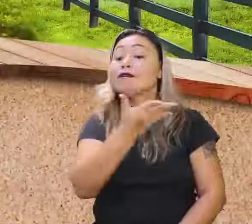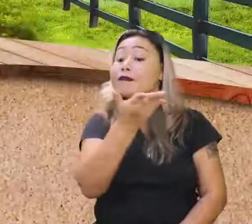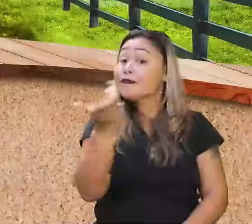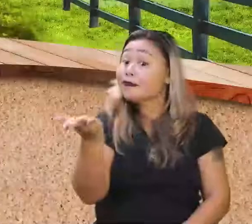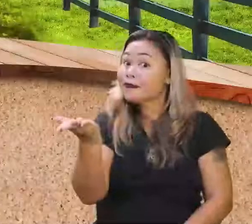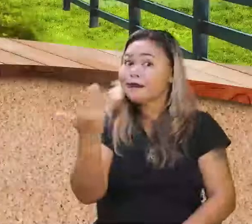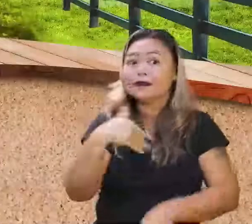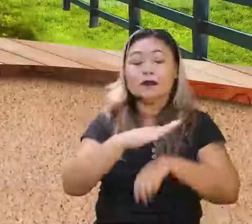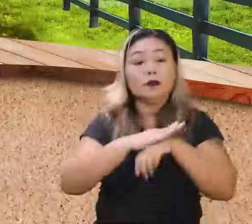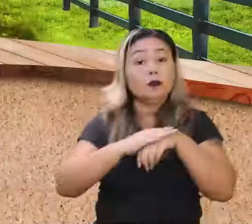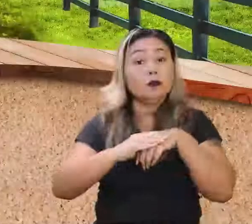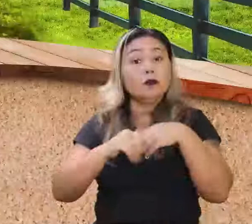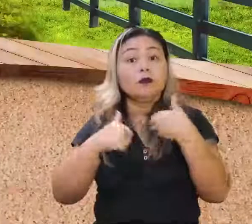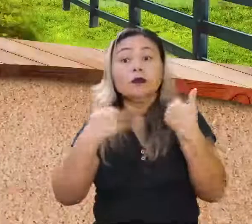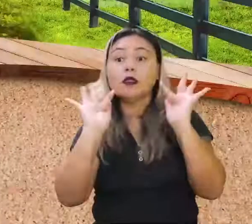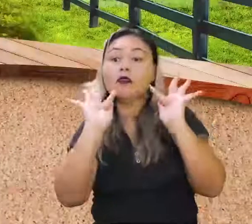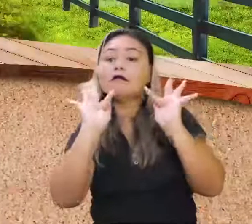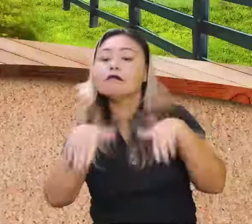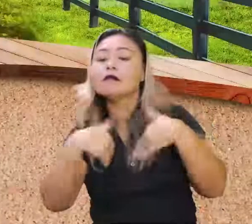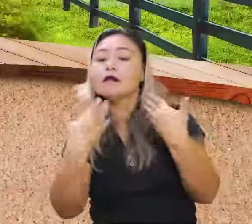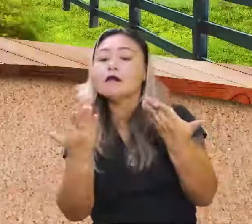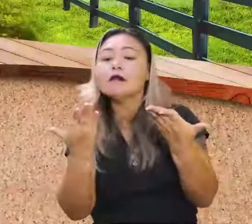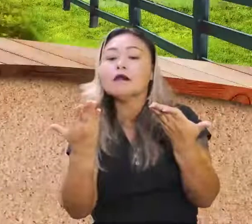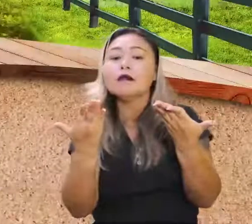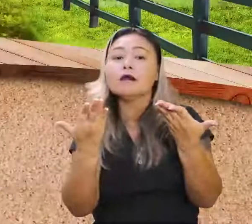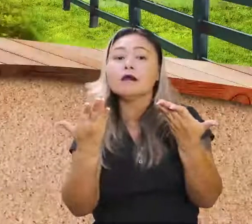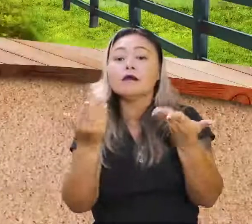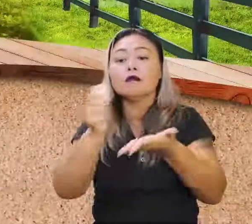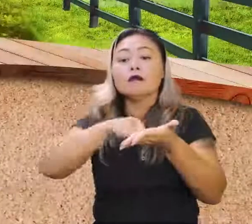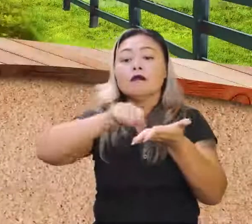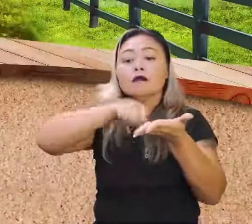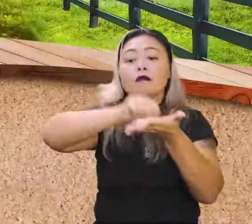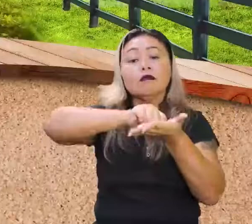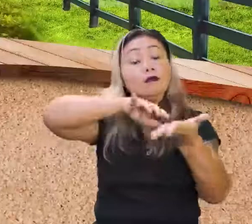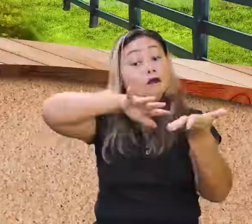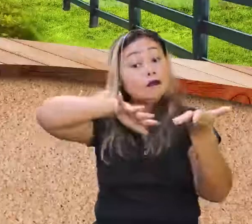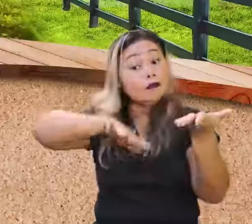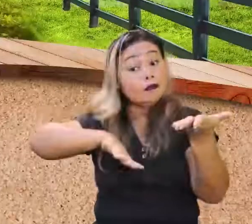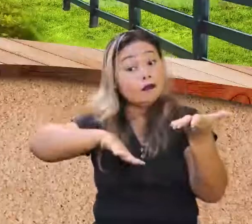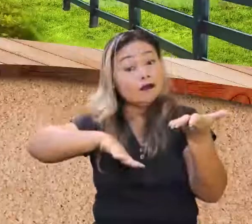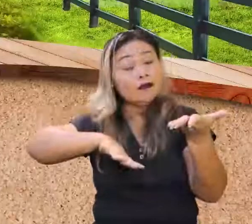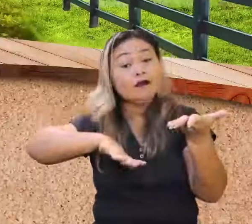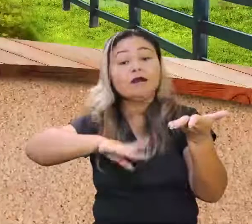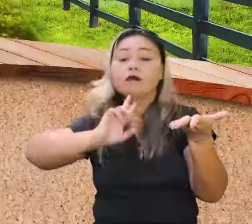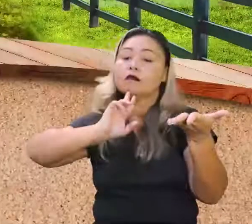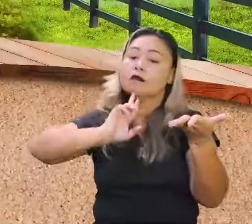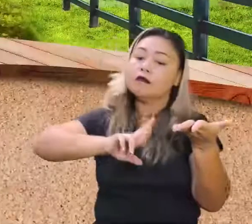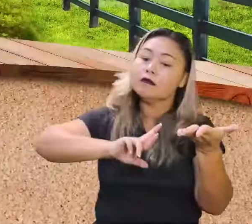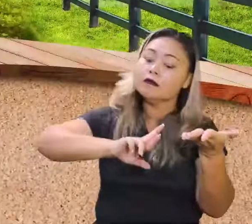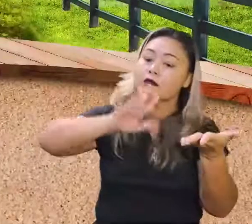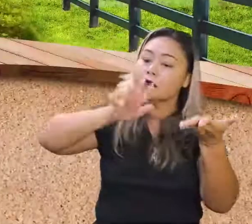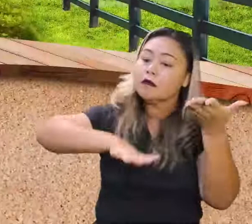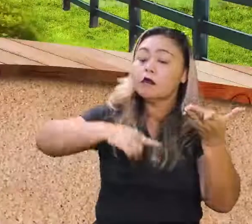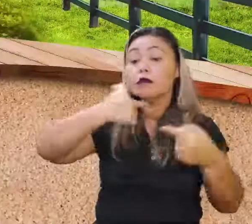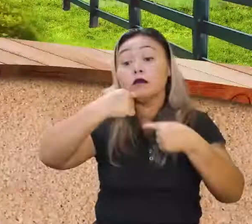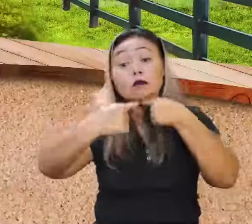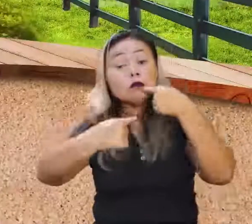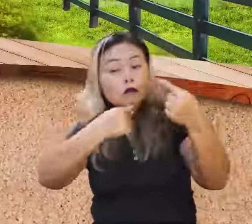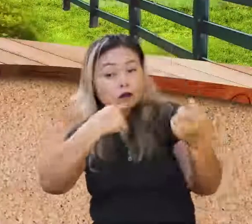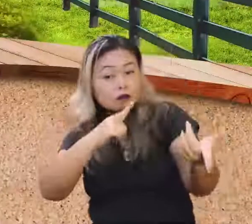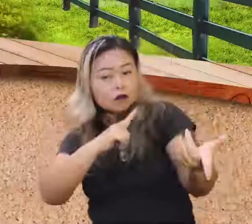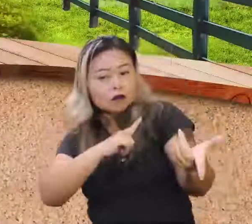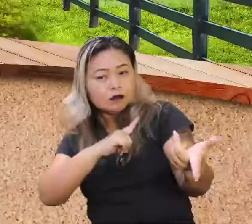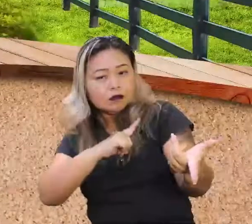queridos, com isso a gente finaliza aqui a nossa correção das atividades, resolução de algumas dúvidas que possam ter